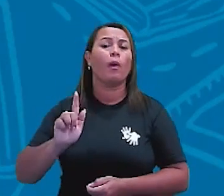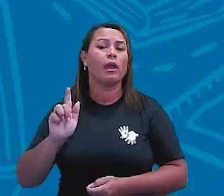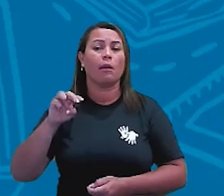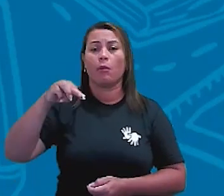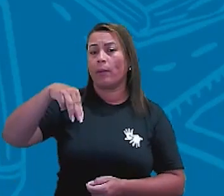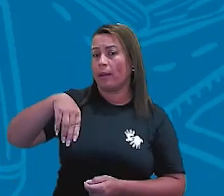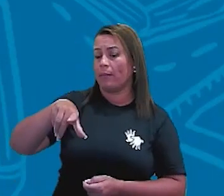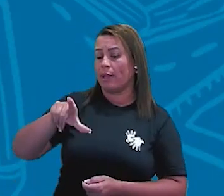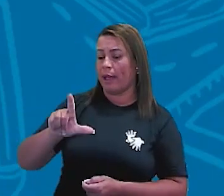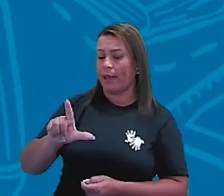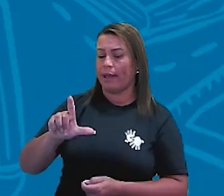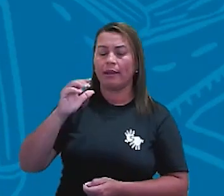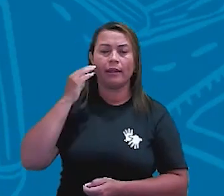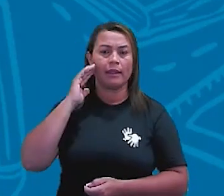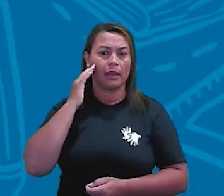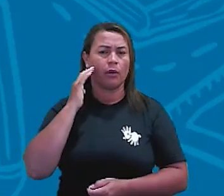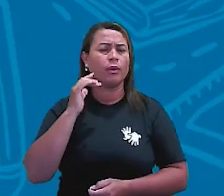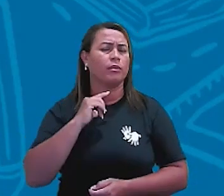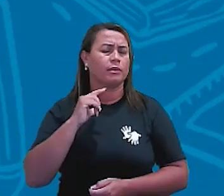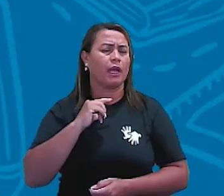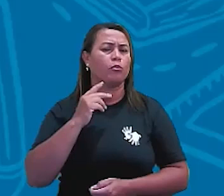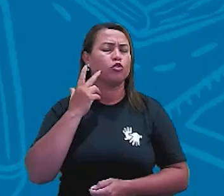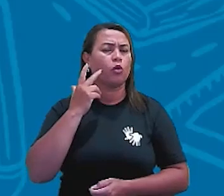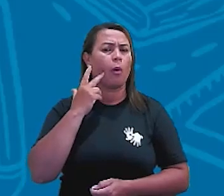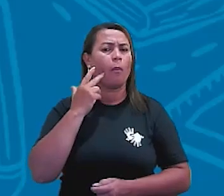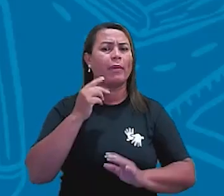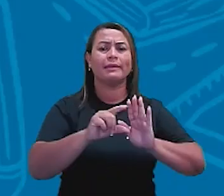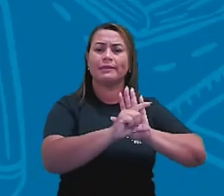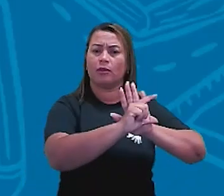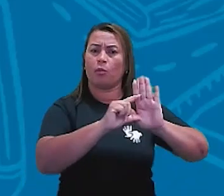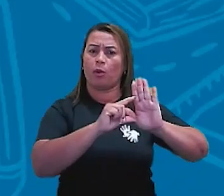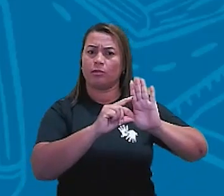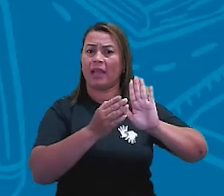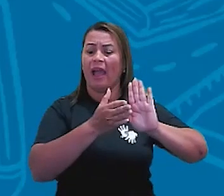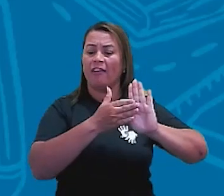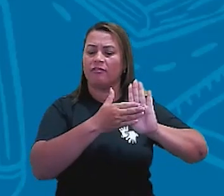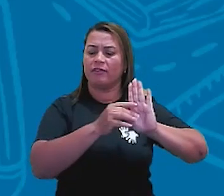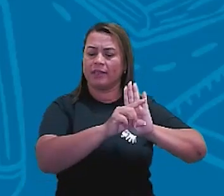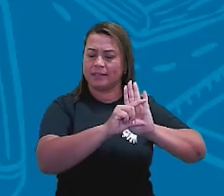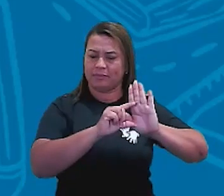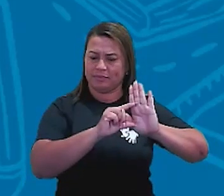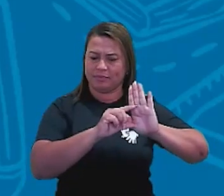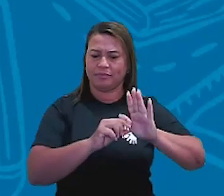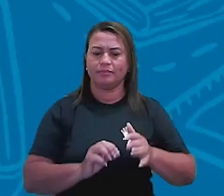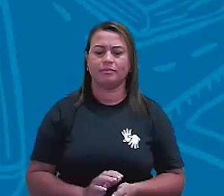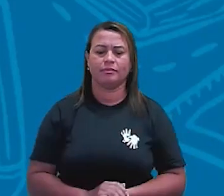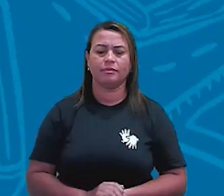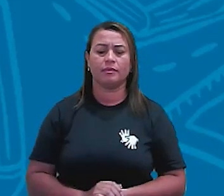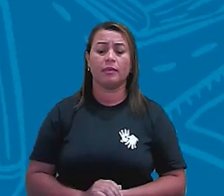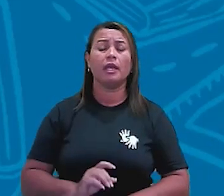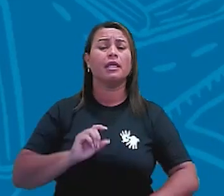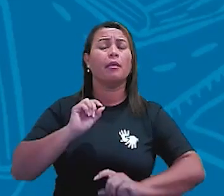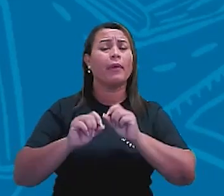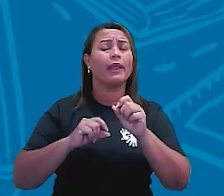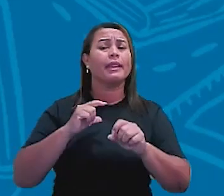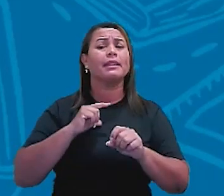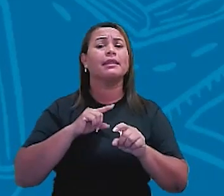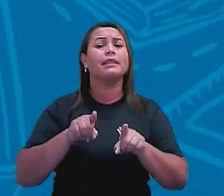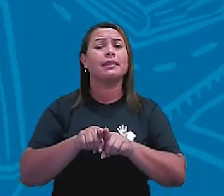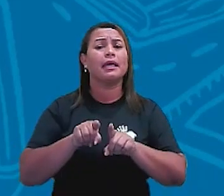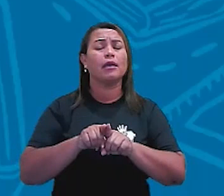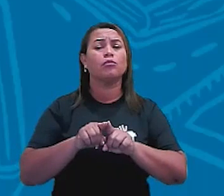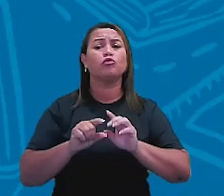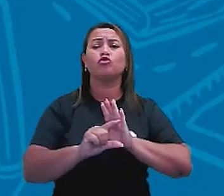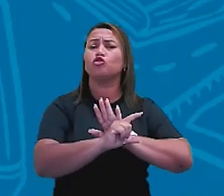ml, certo? Então, a gente tem aí, geralmente, na parte da frente do produto, esse conteúdo líquido. O que a gente tem também no rótulo